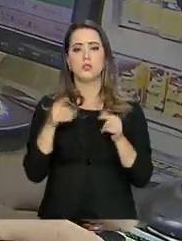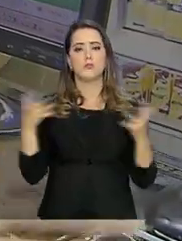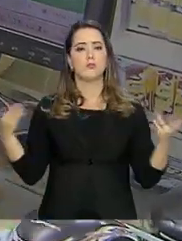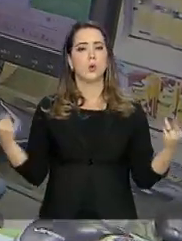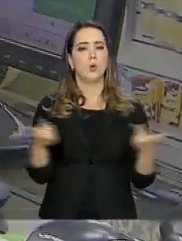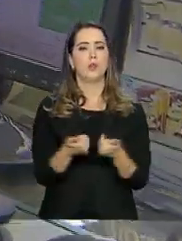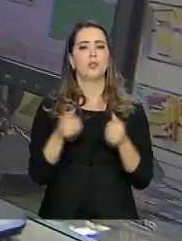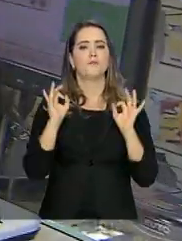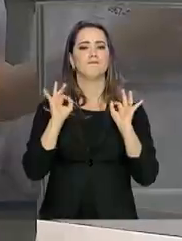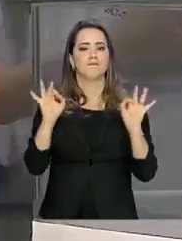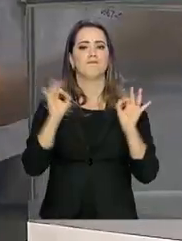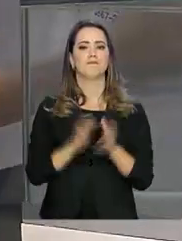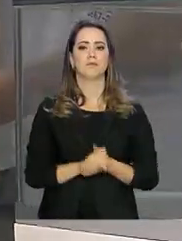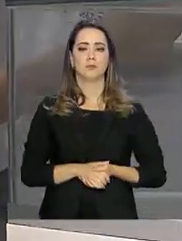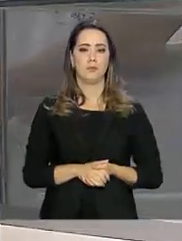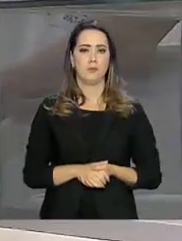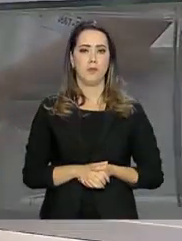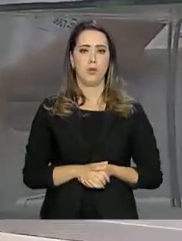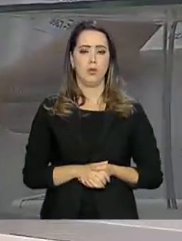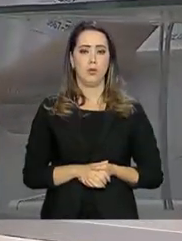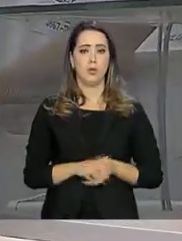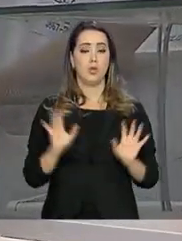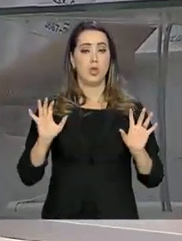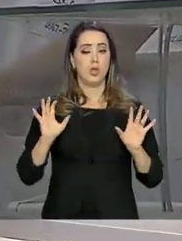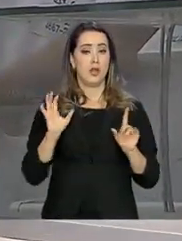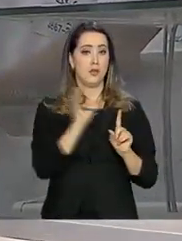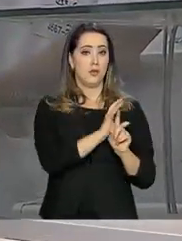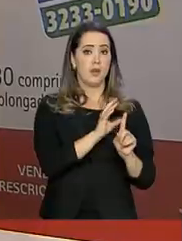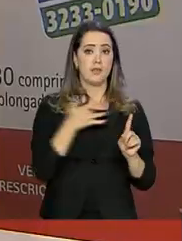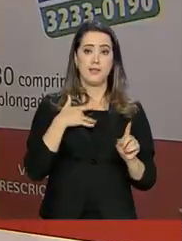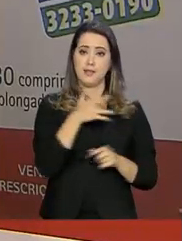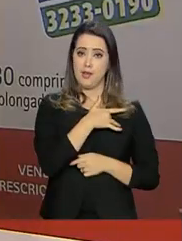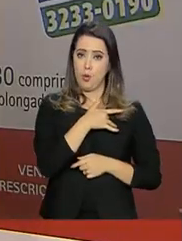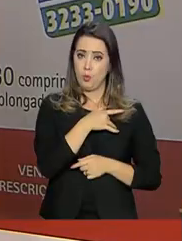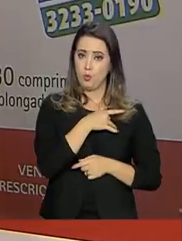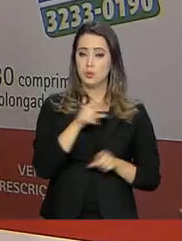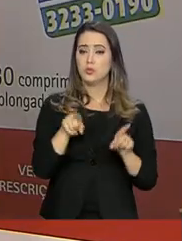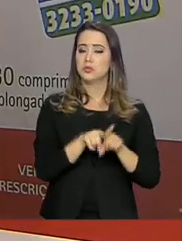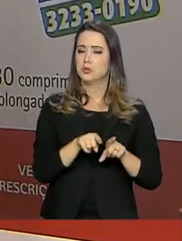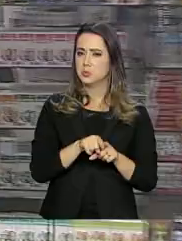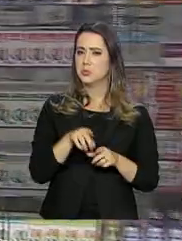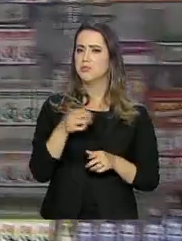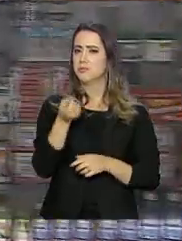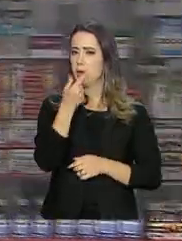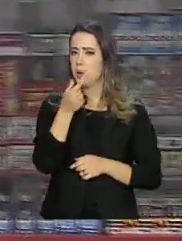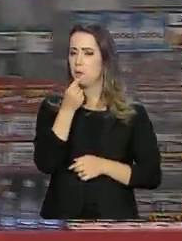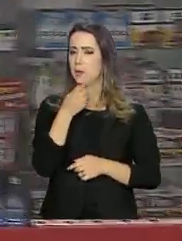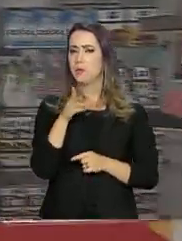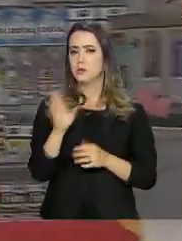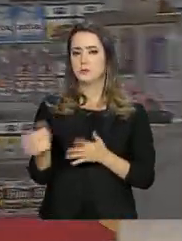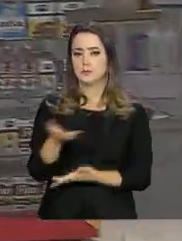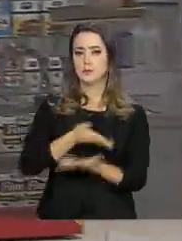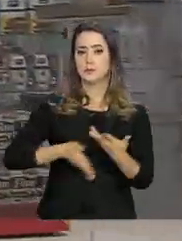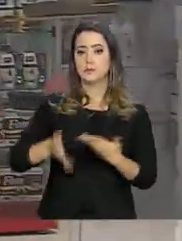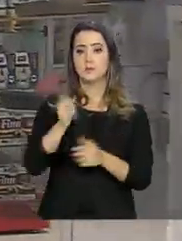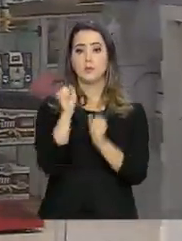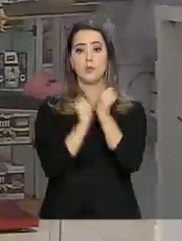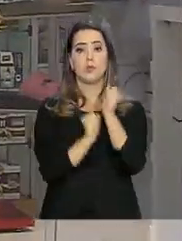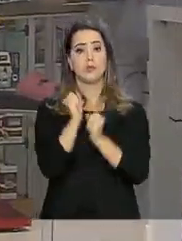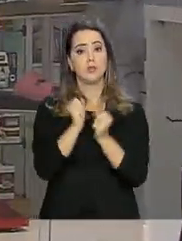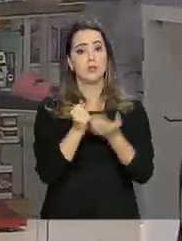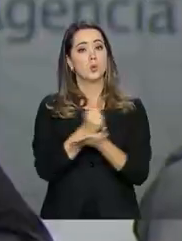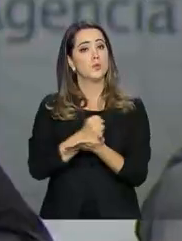qualidade é equivalente além do impacto na saúde da população os medicamentos genéricos também movimentam a indústria farmacêutica